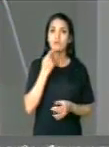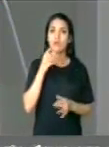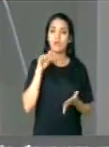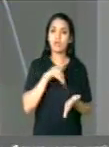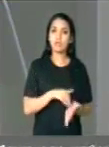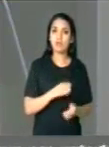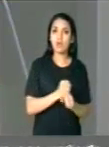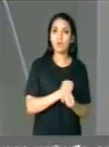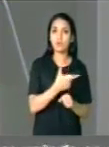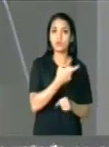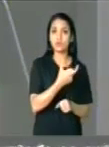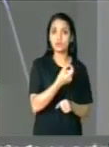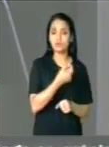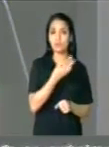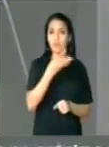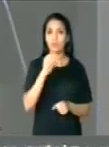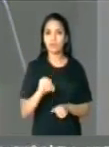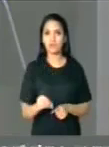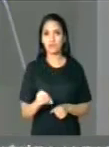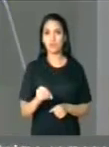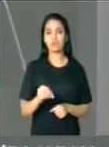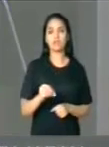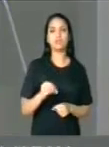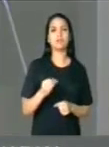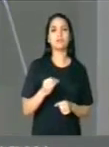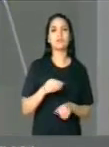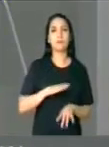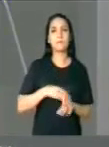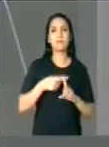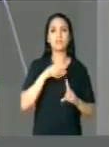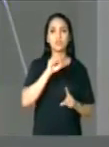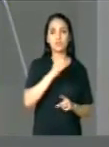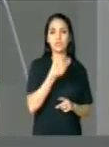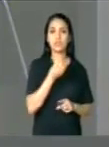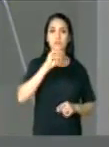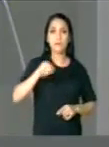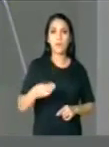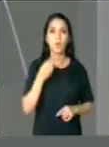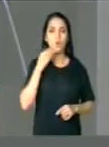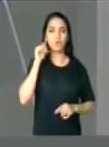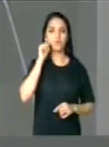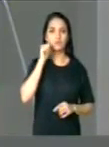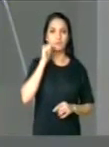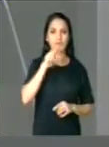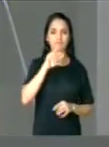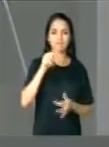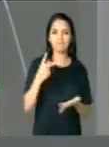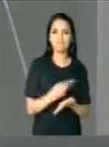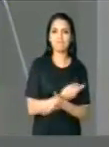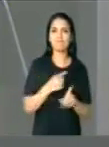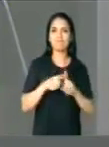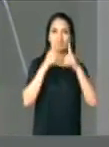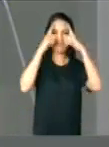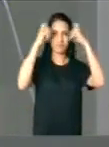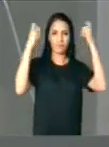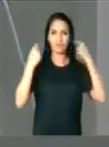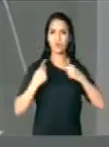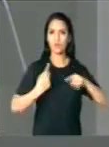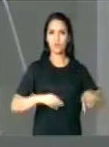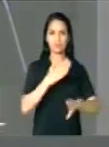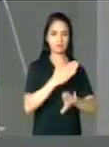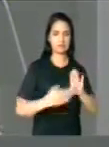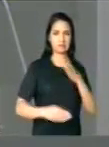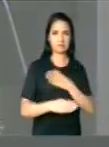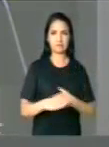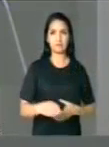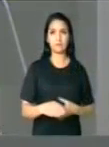86 milhões de meninas ainda serão mutiladas. Analisando especificamente o Brasil, senhor presidente,